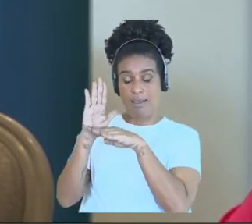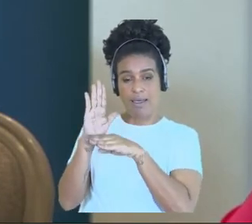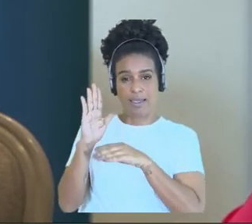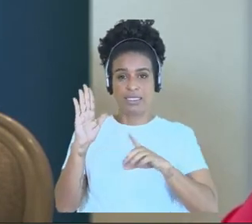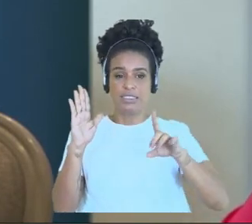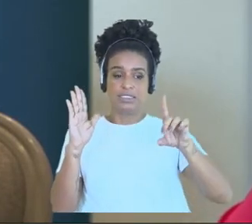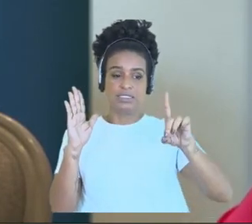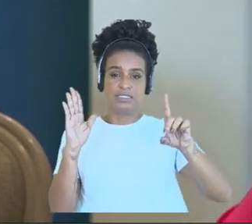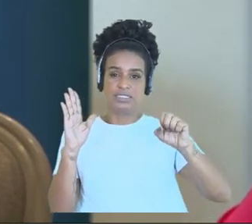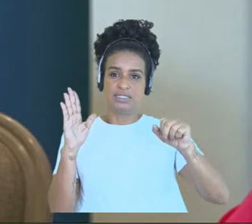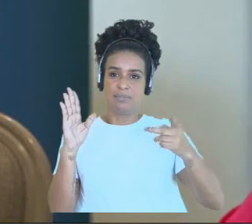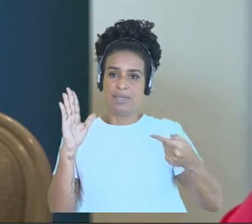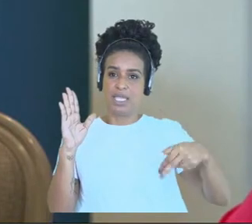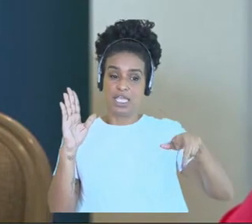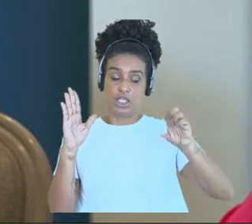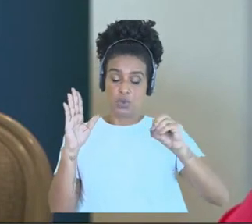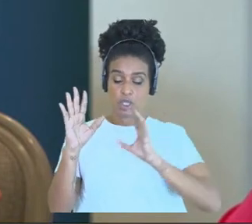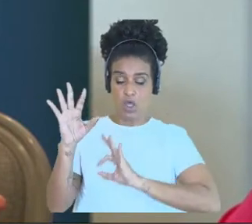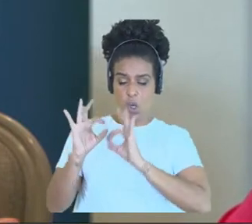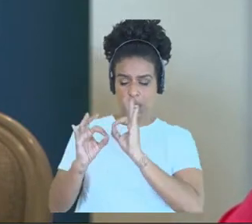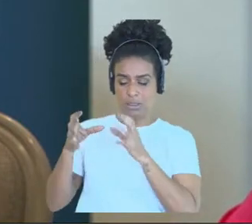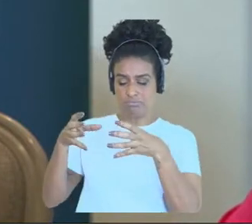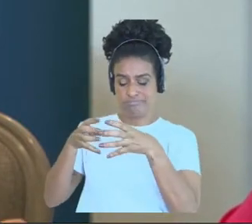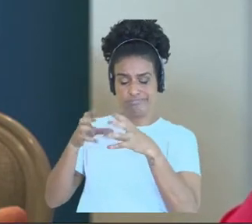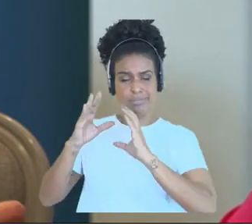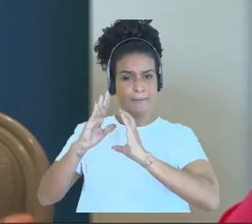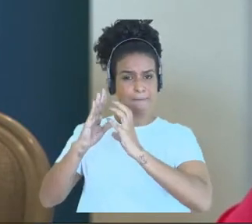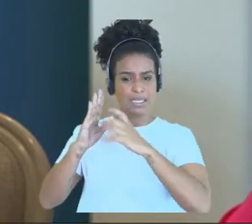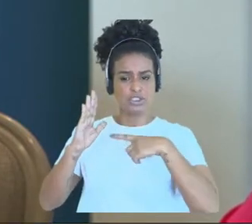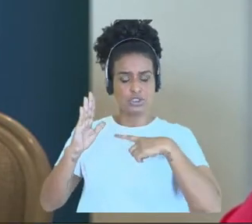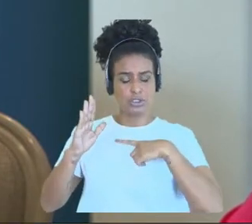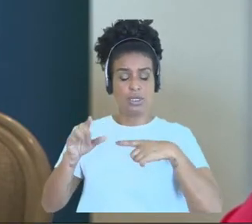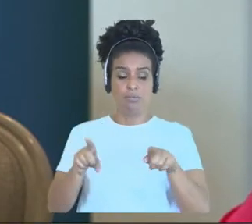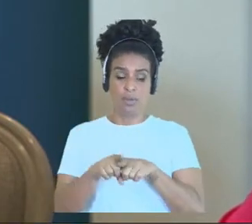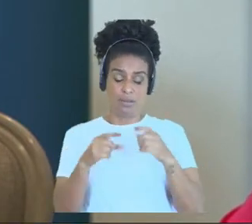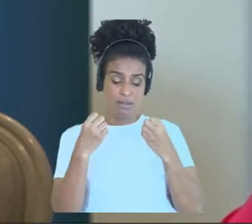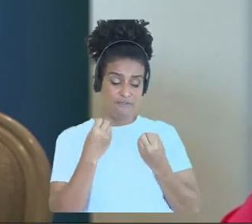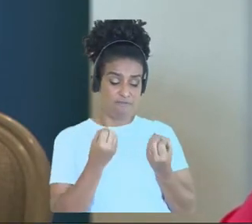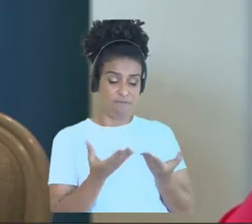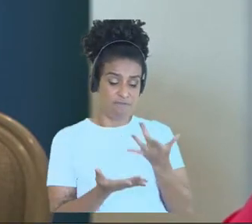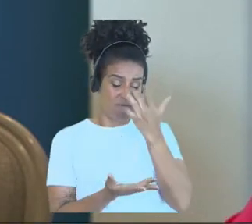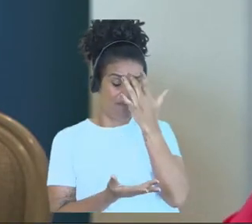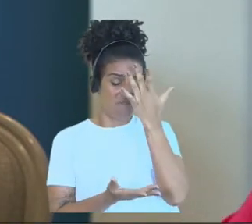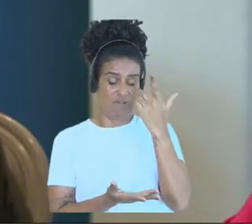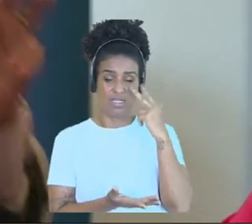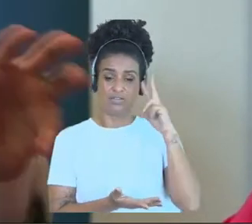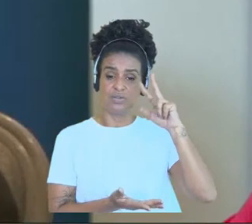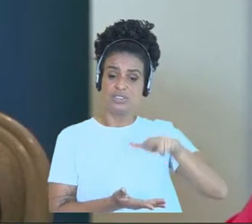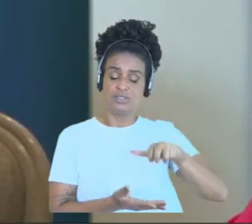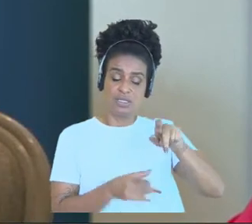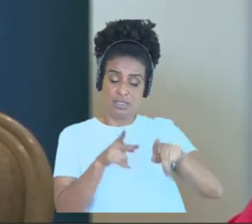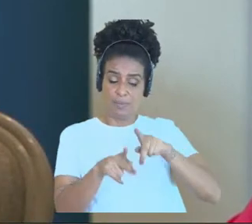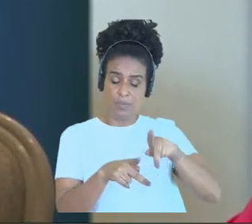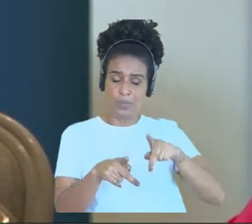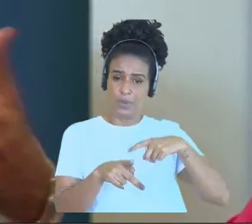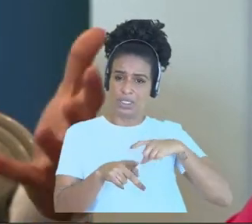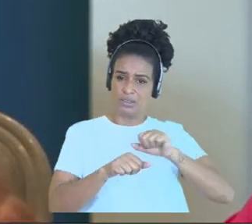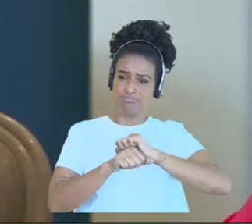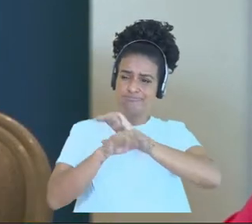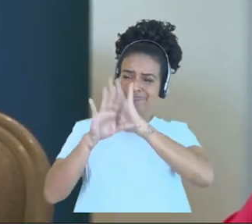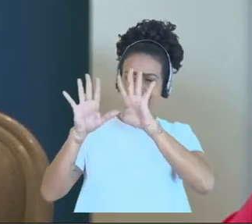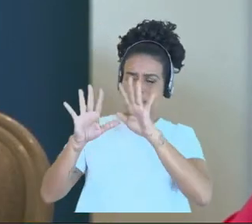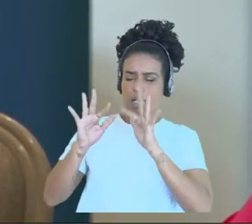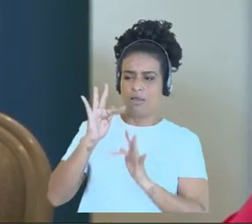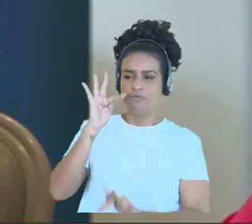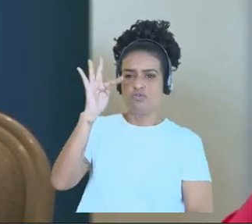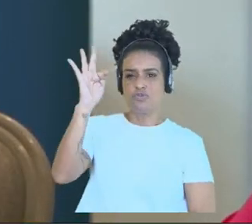arrumar melhor esse quadro partidário para facilitar, sobretudo, a vida do eleitor. com áreas mais claras, esse